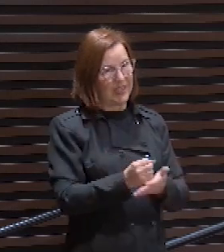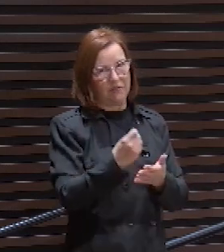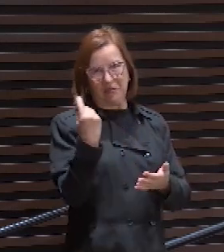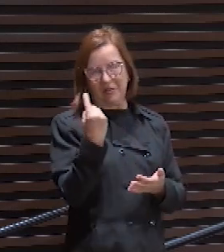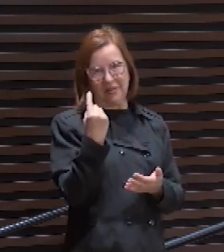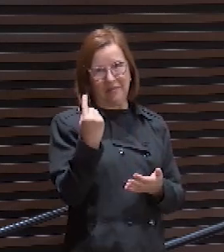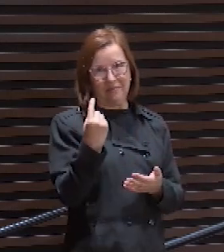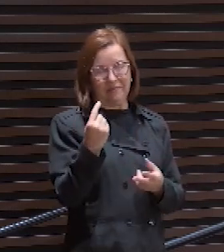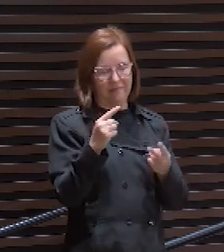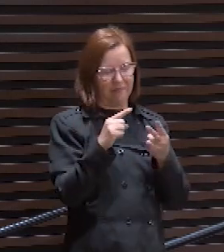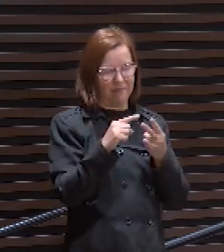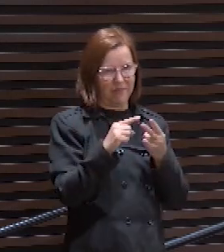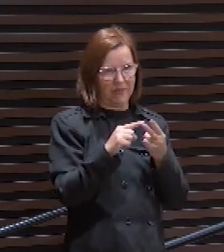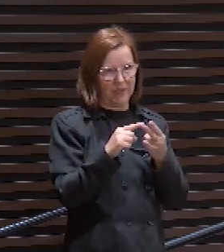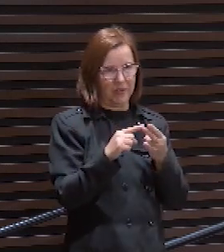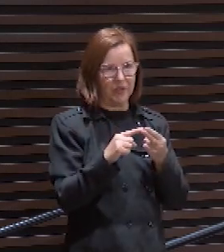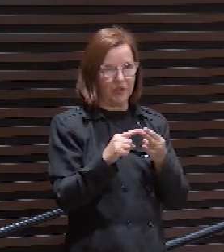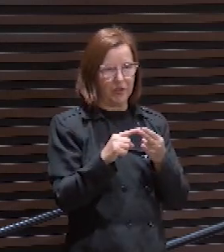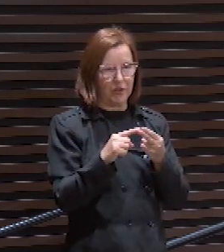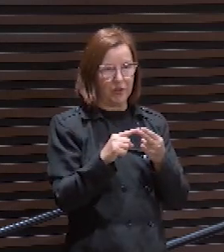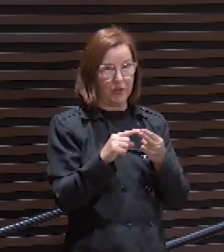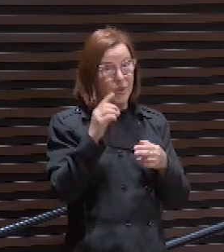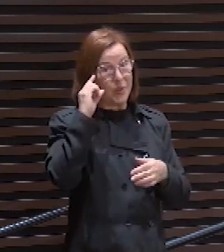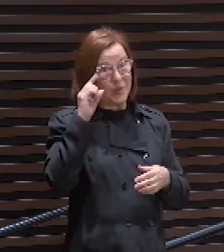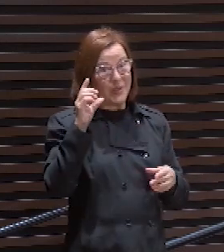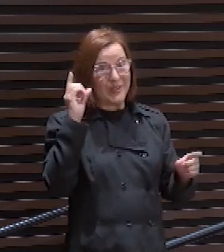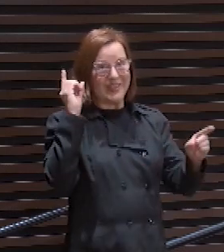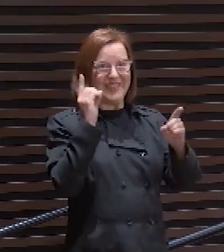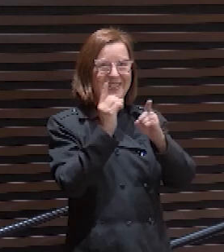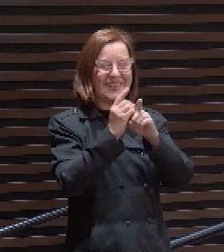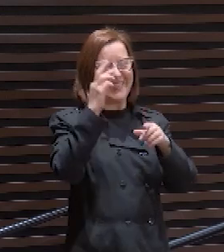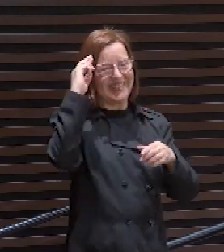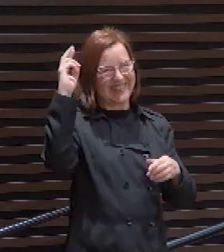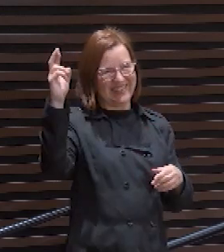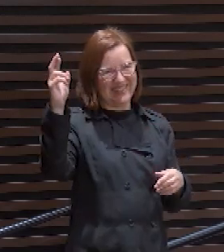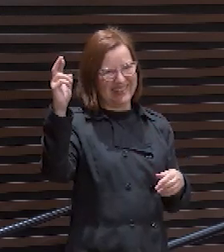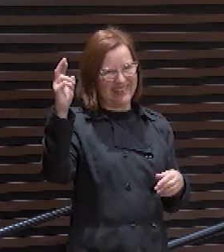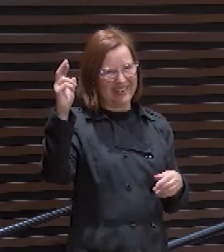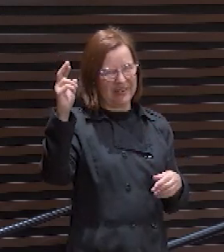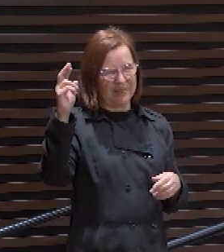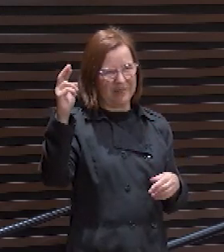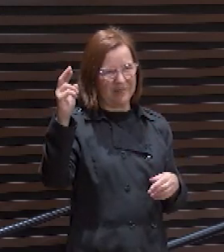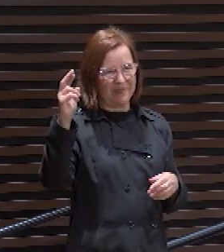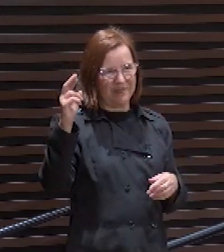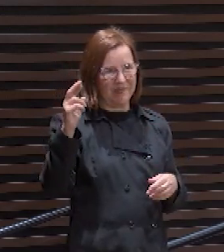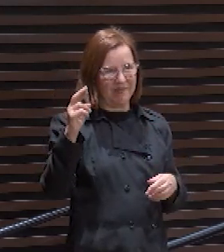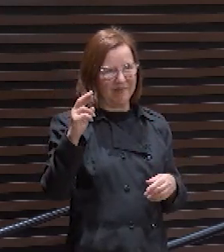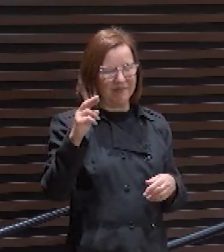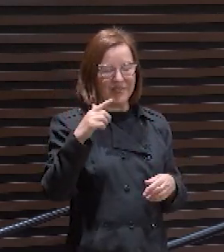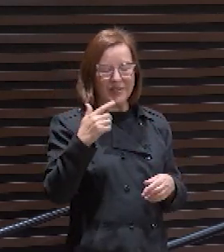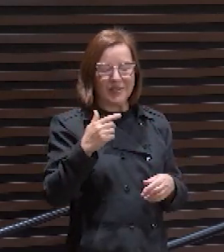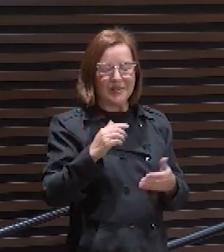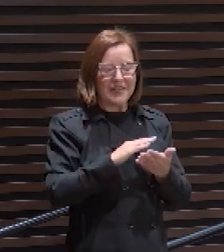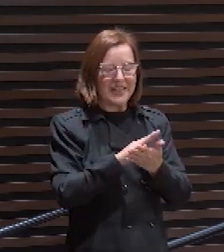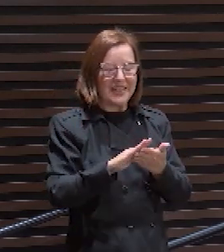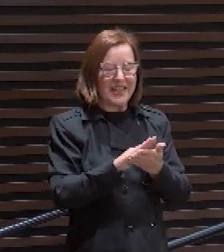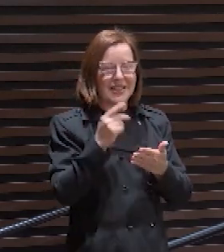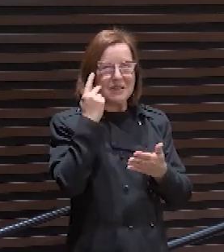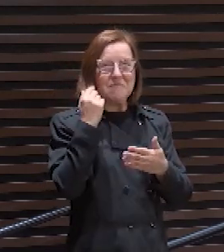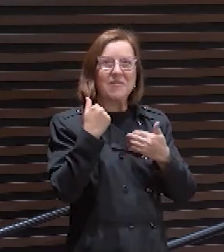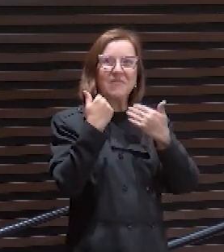E segundo, um dia nos encontraremos com o Senhor e não temos o que oferecer a Ele e por isso seremos